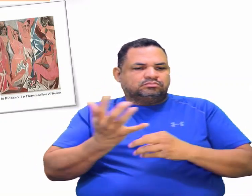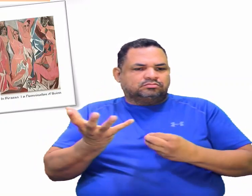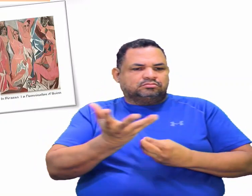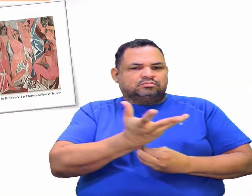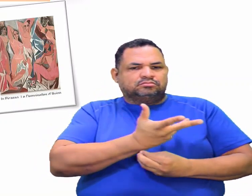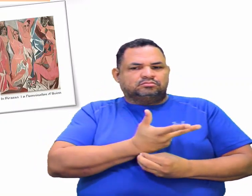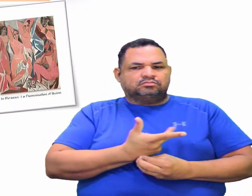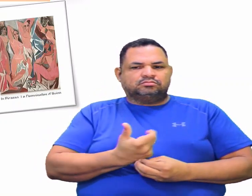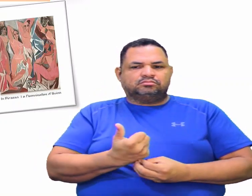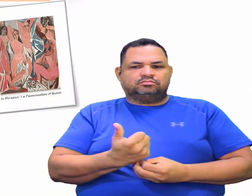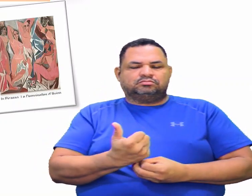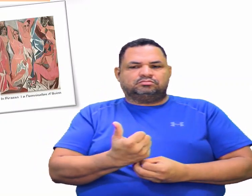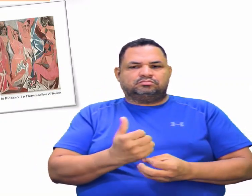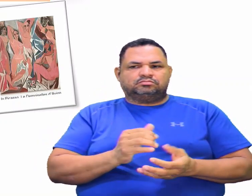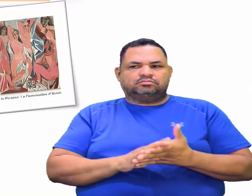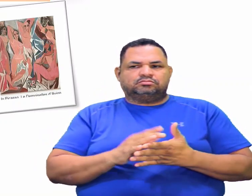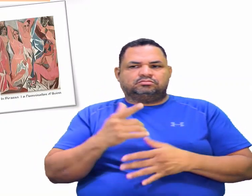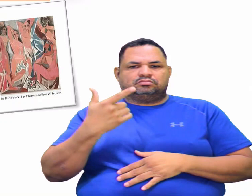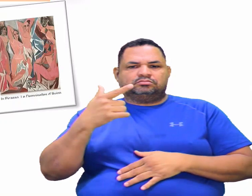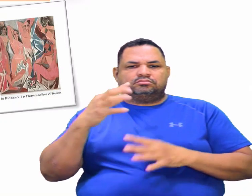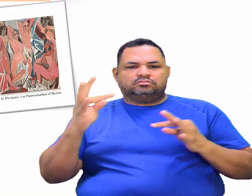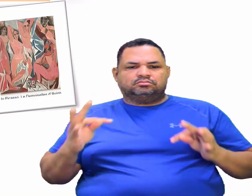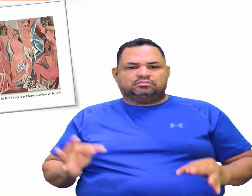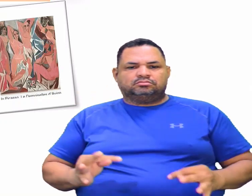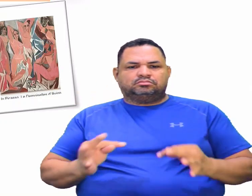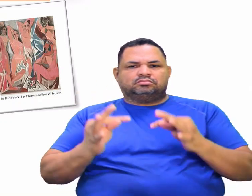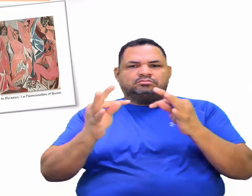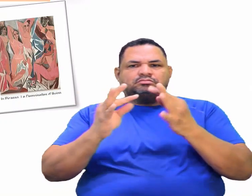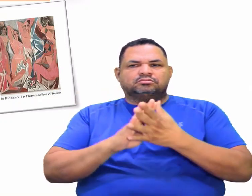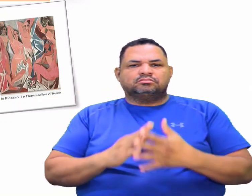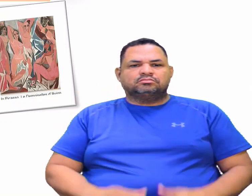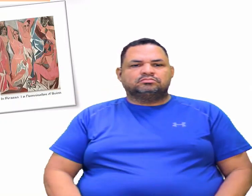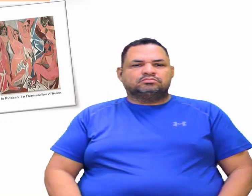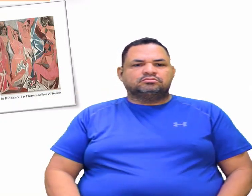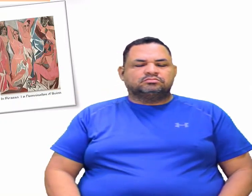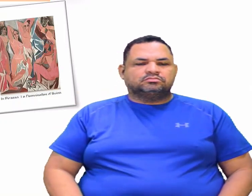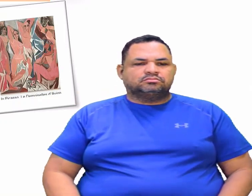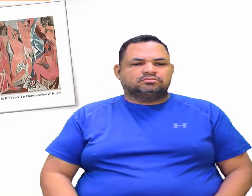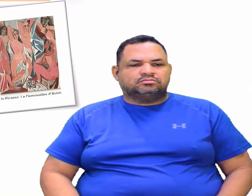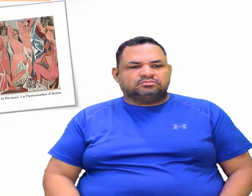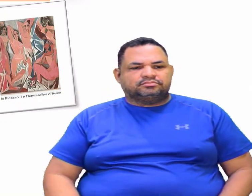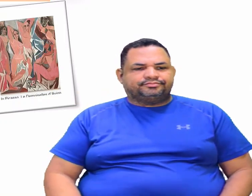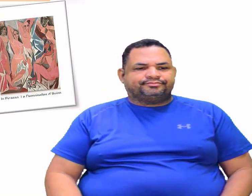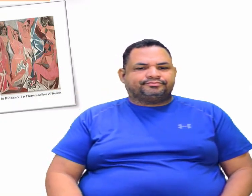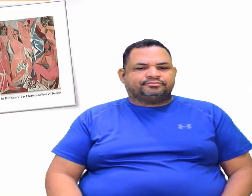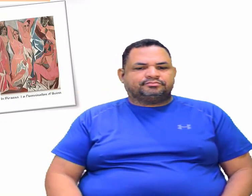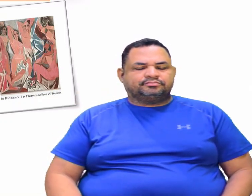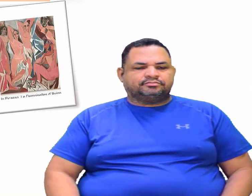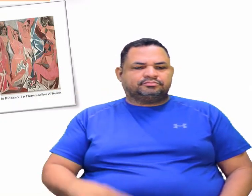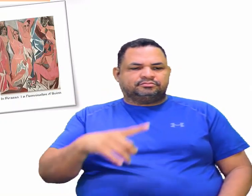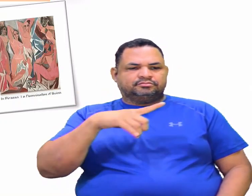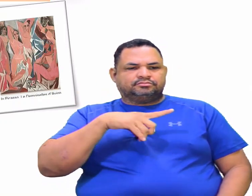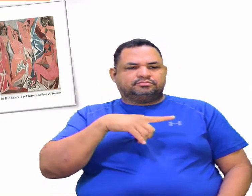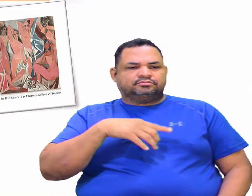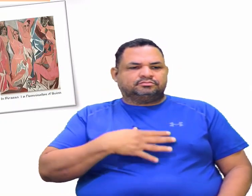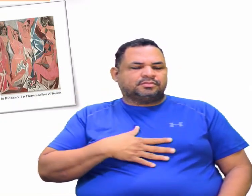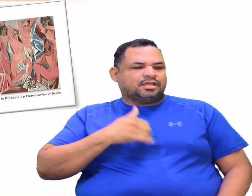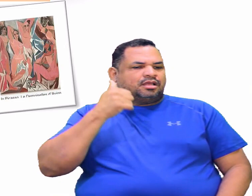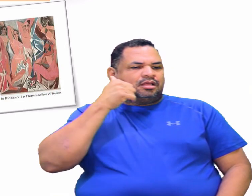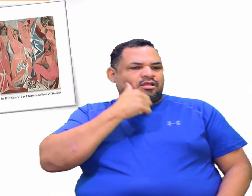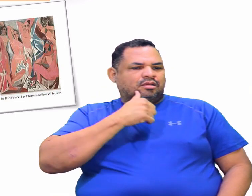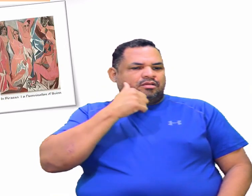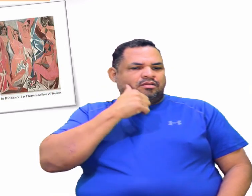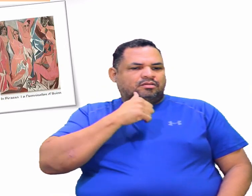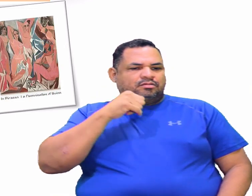eh e nenhuma técnica expressiva específica né Nós temos aqui Madame matice